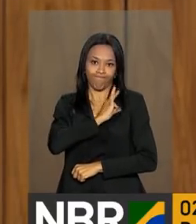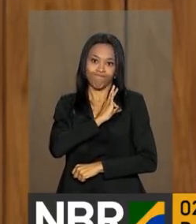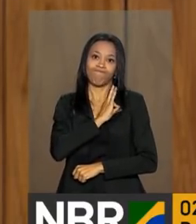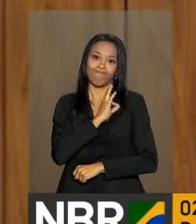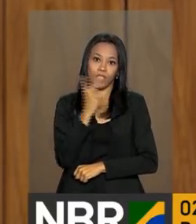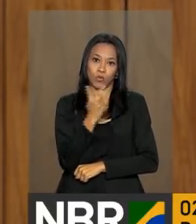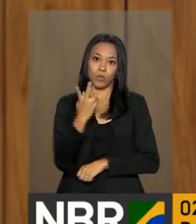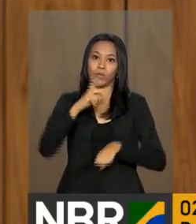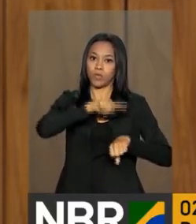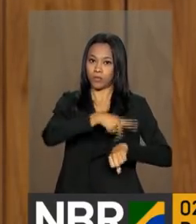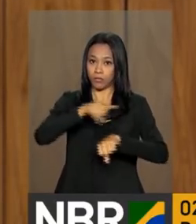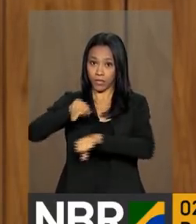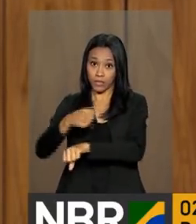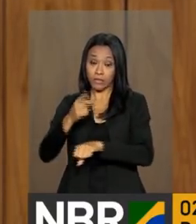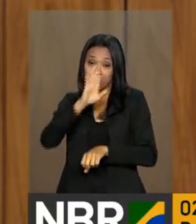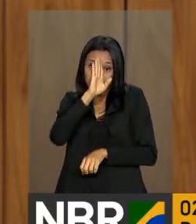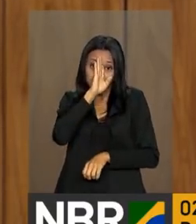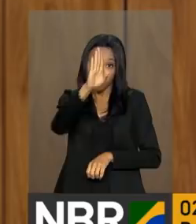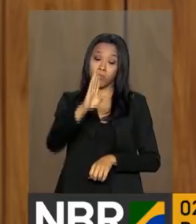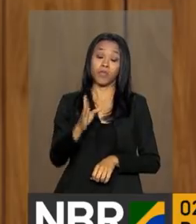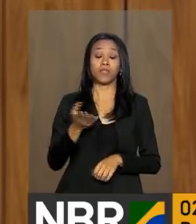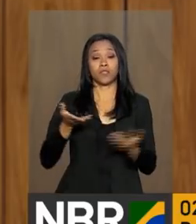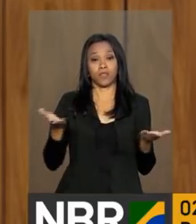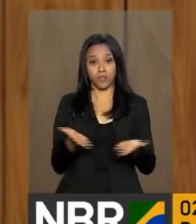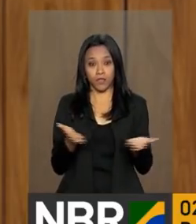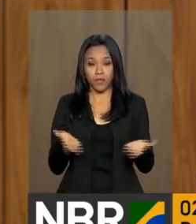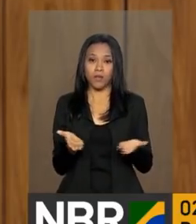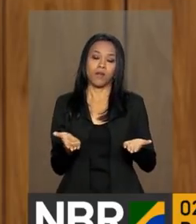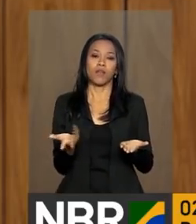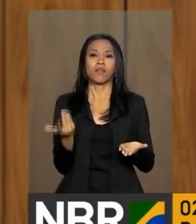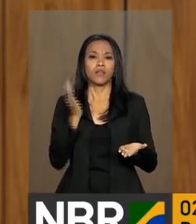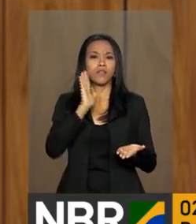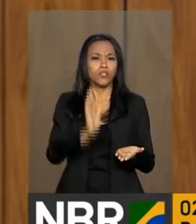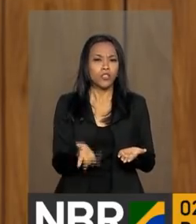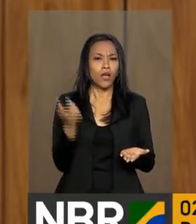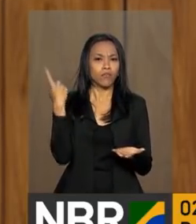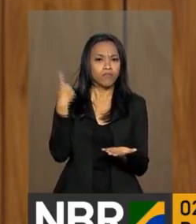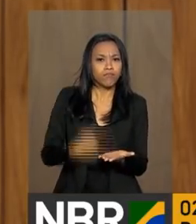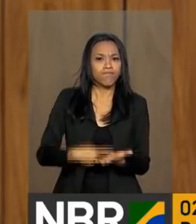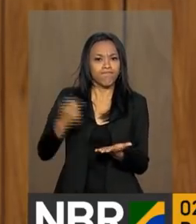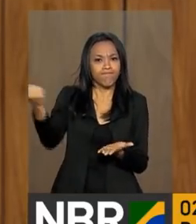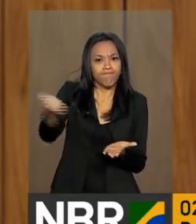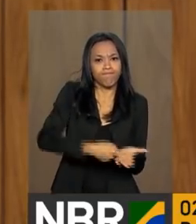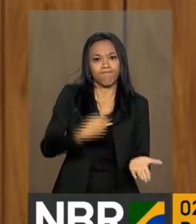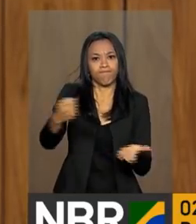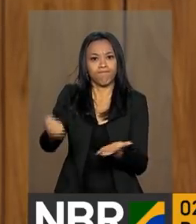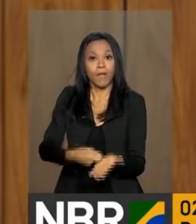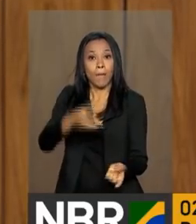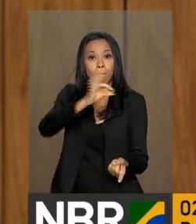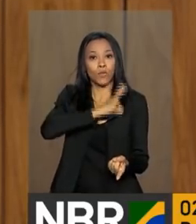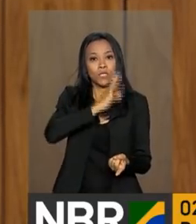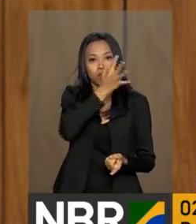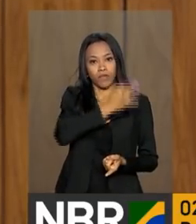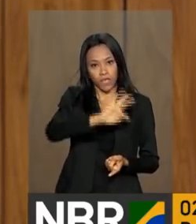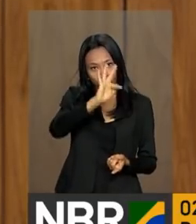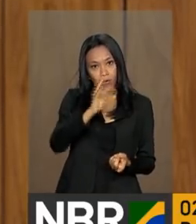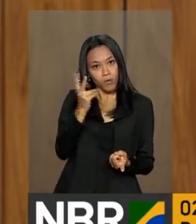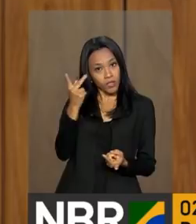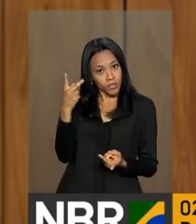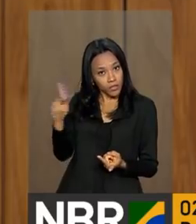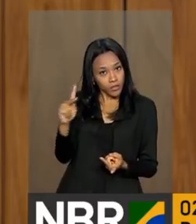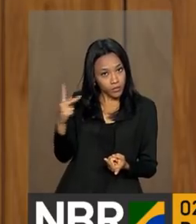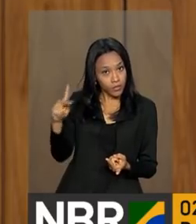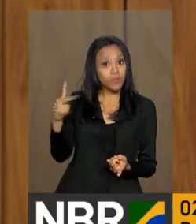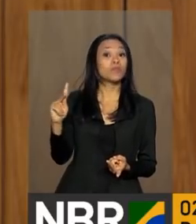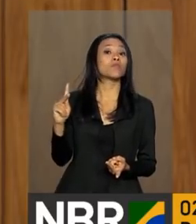Suriname, especialmente agora que firmamos esse acordo entre a Polícia Federal e sua